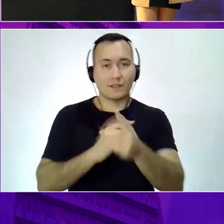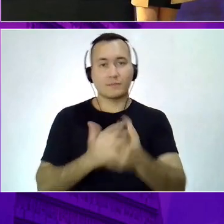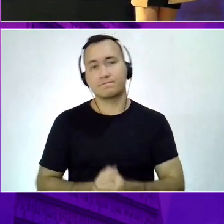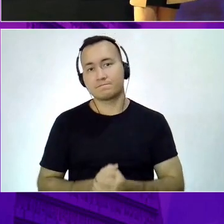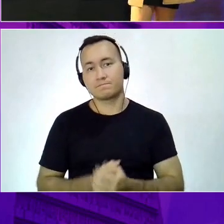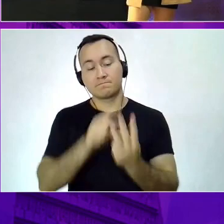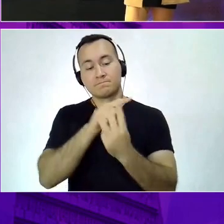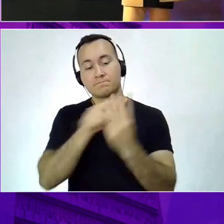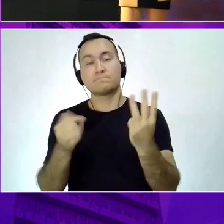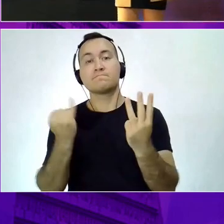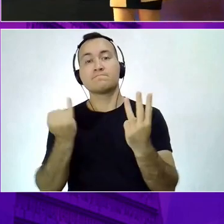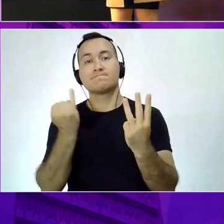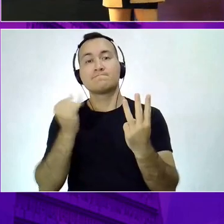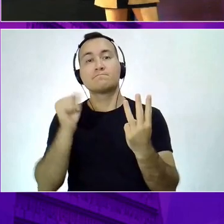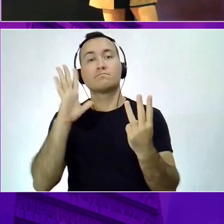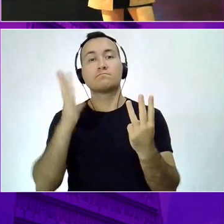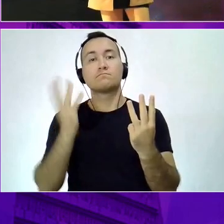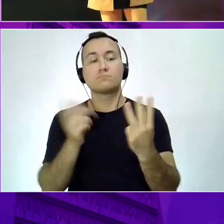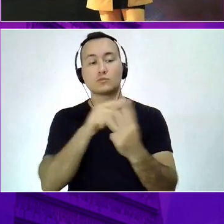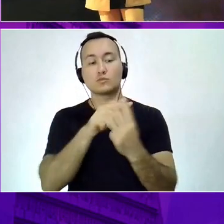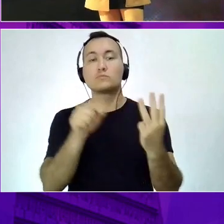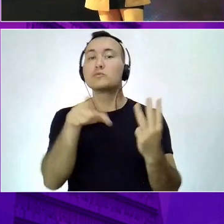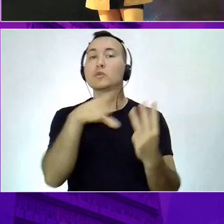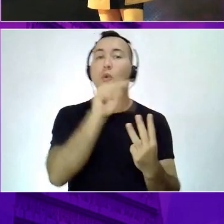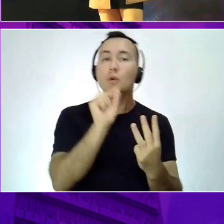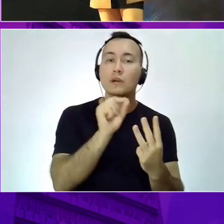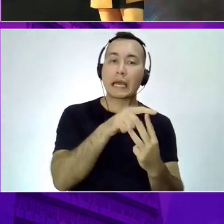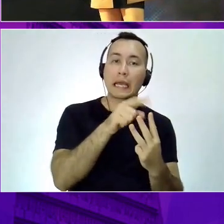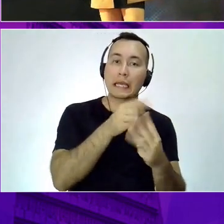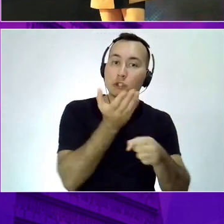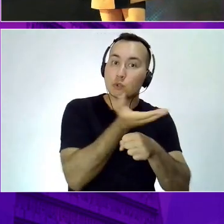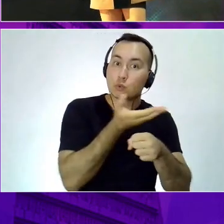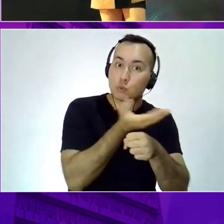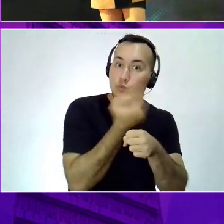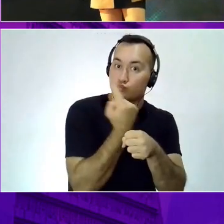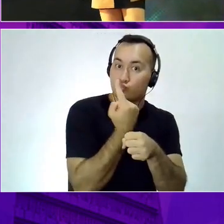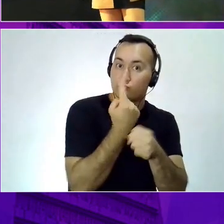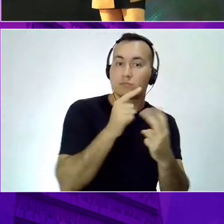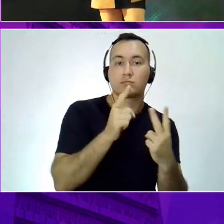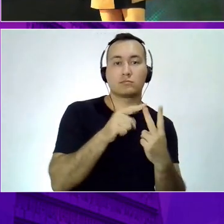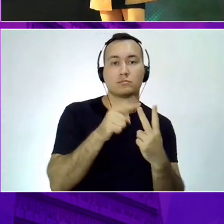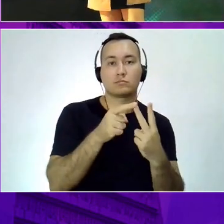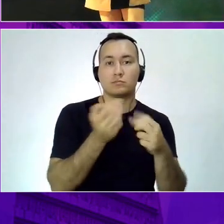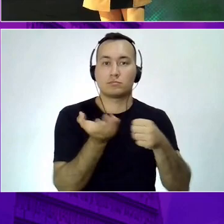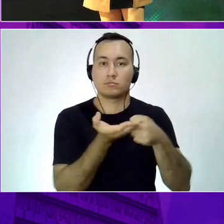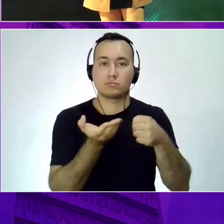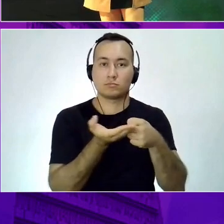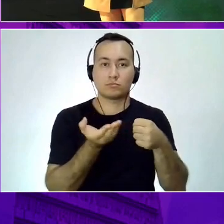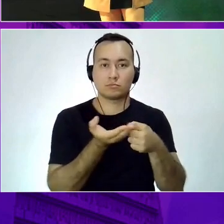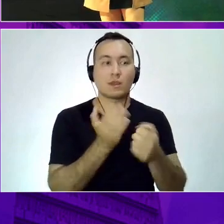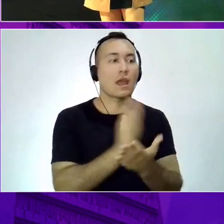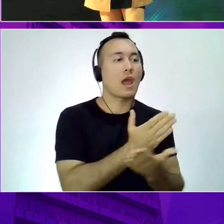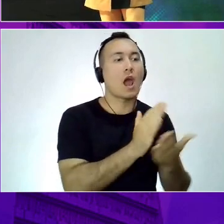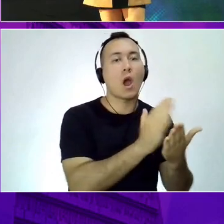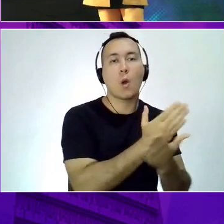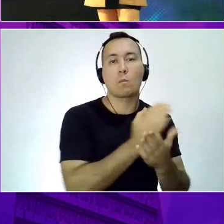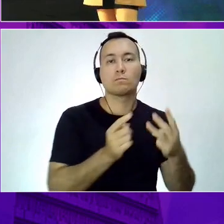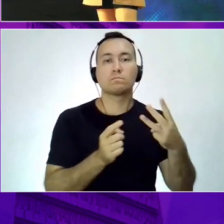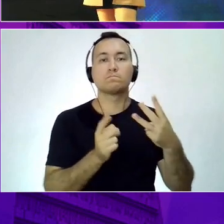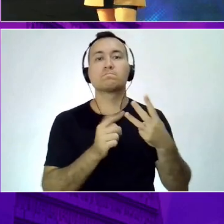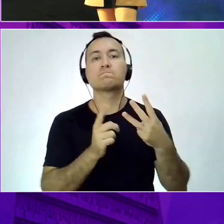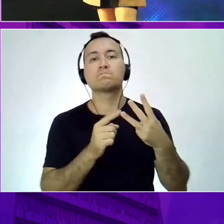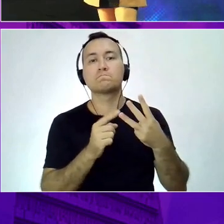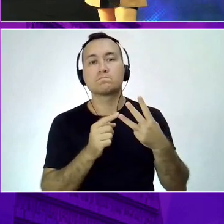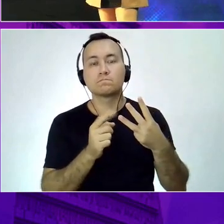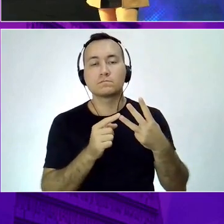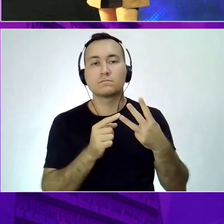assimilar as coisas. É um lugar bem legal para estudar. Quando a gente pensa, então, no tamanho que o microserviço tem que ter, é uma resposta difícil, é